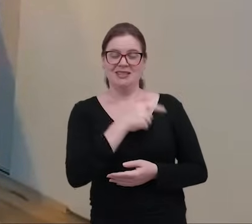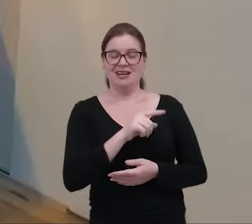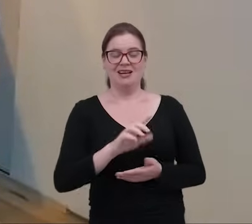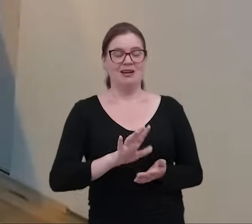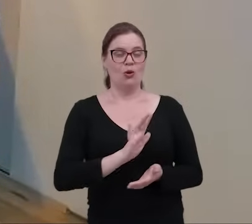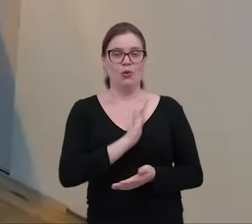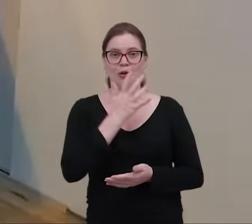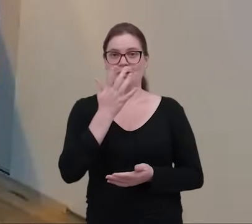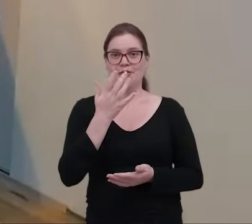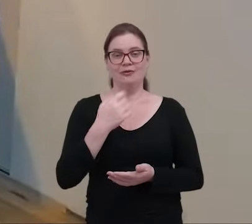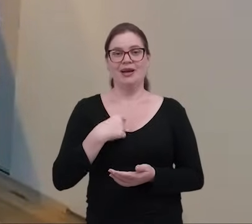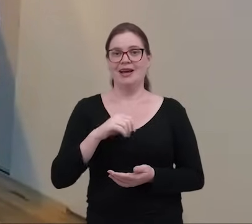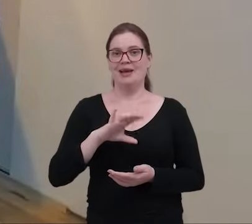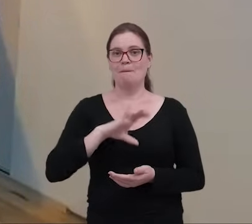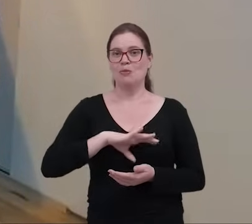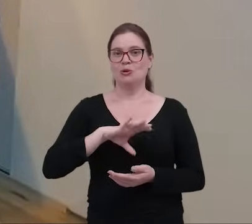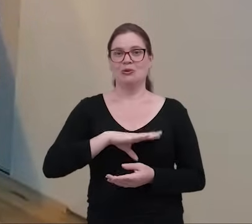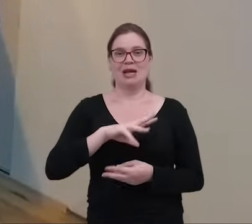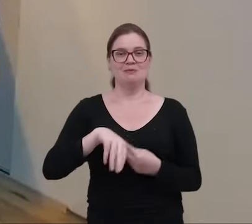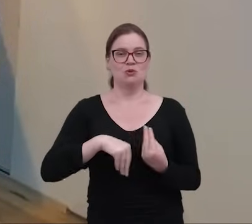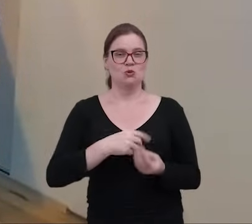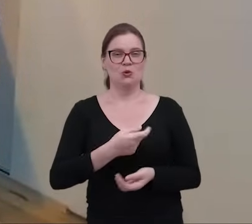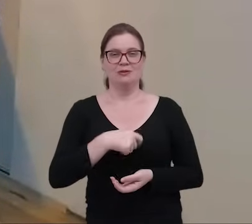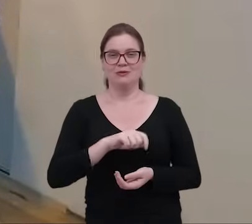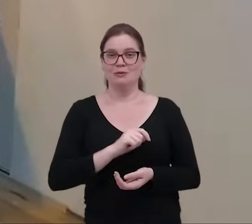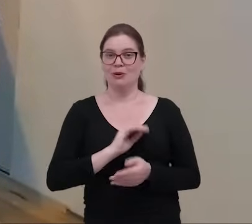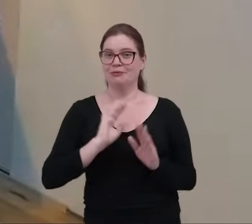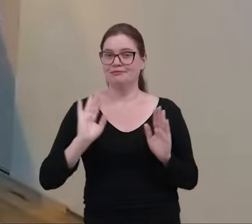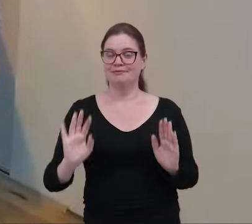naquele momento era horrível, era um portunholzinho.